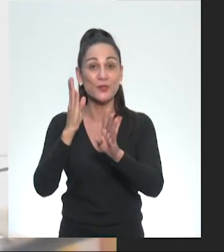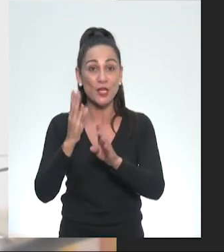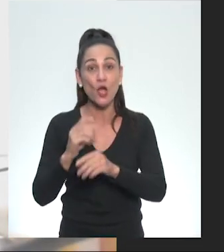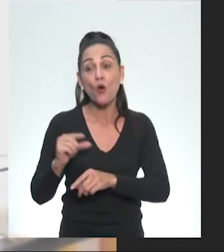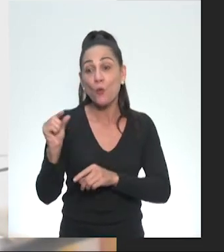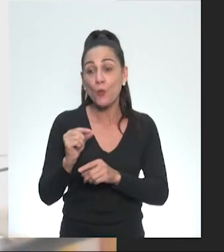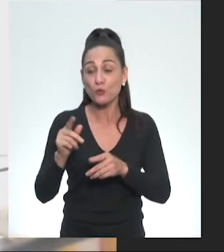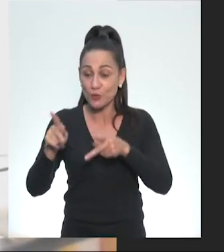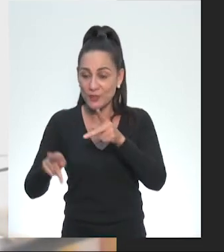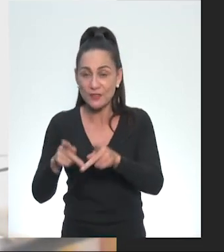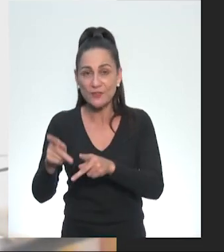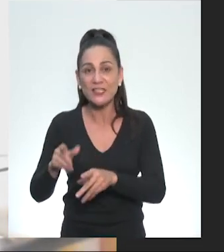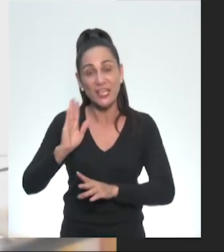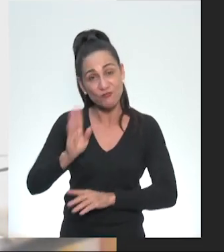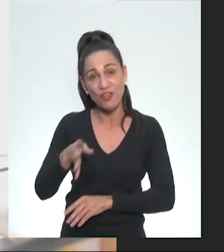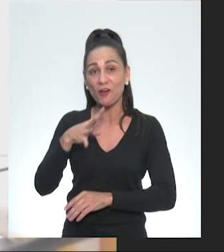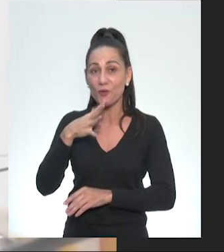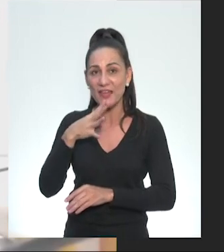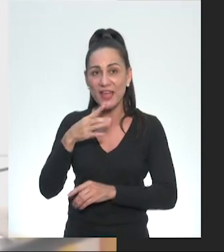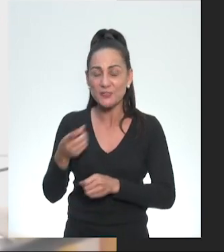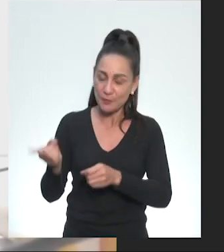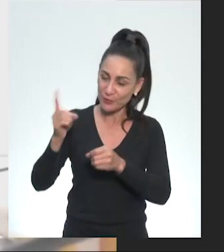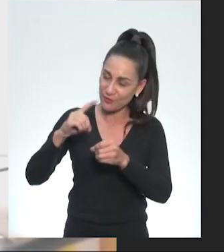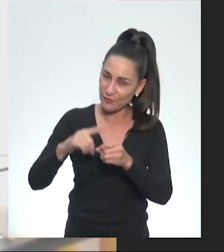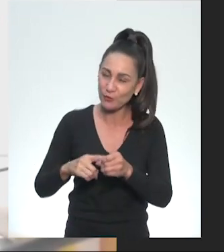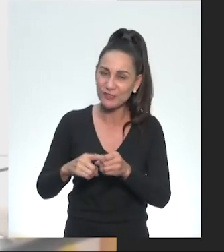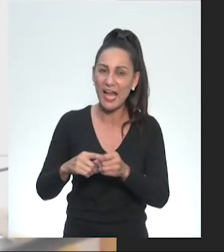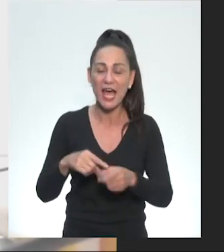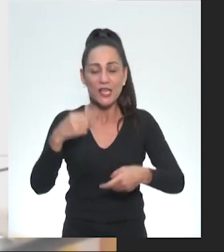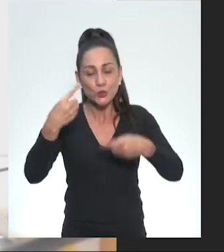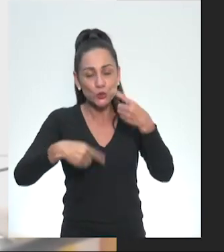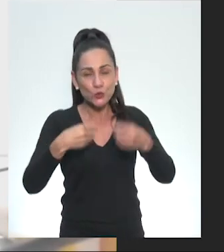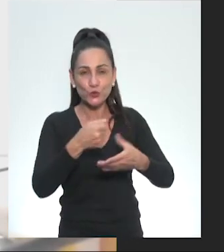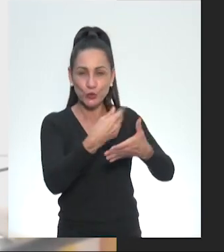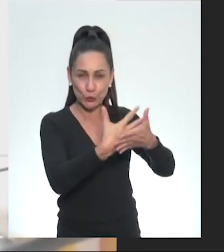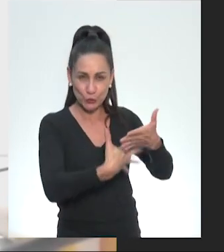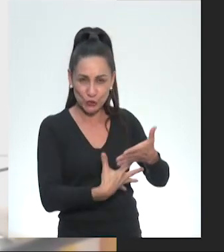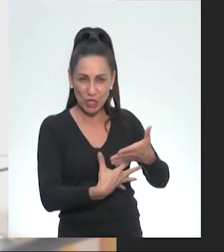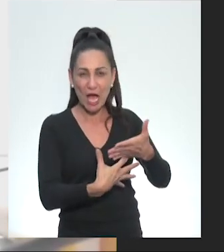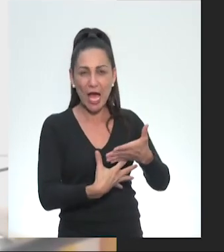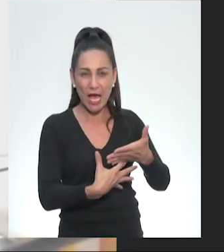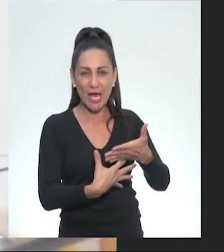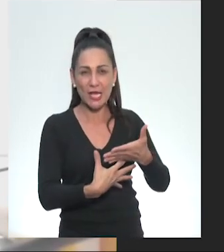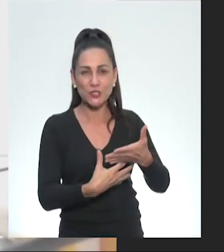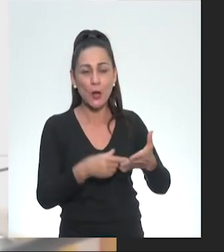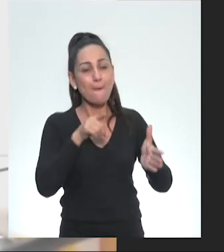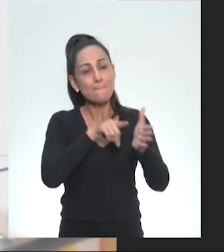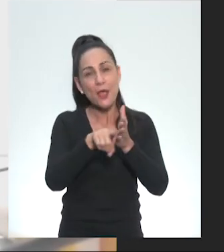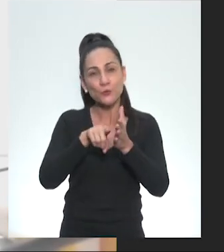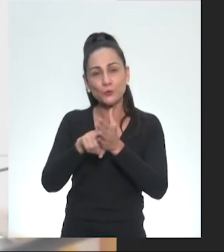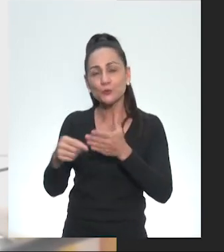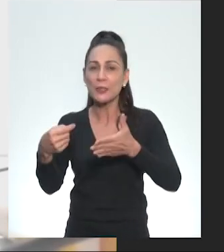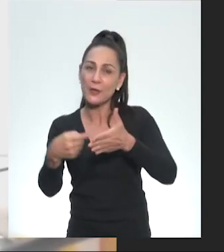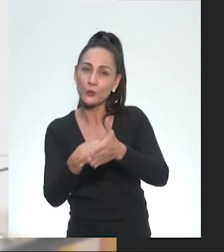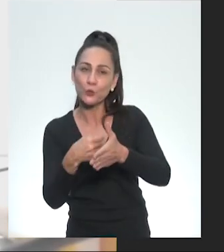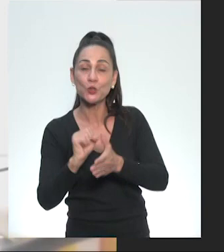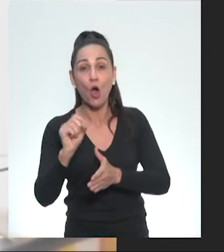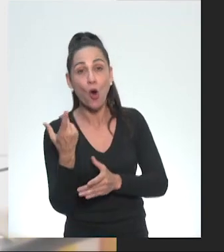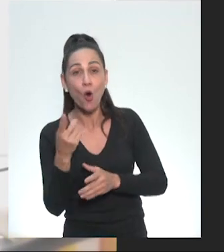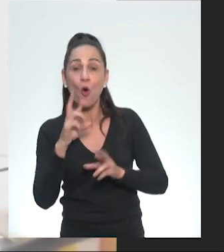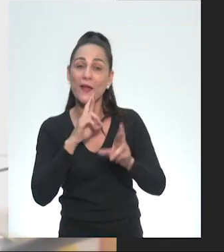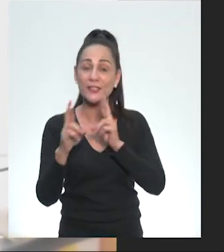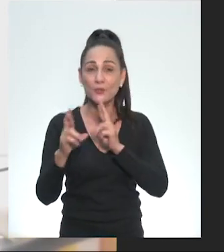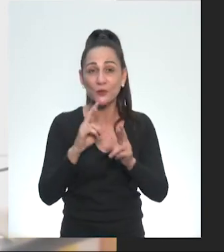esses povos, né? Quem já conhece vai poder rever, discutir aqui no chat, trazer para a gente, que eu acho muito bacana a